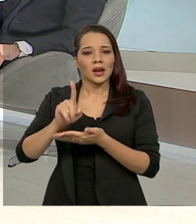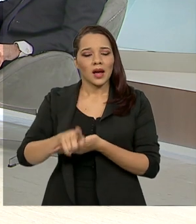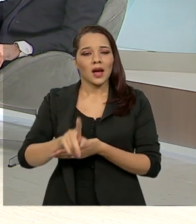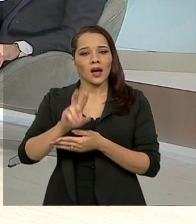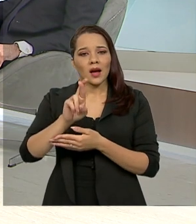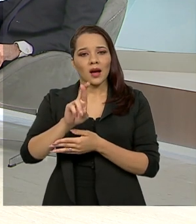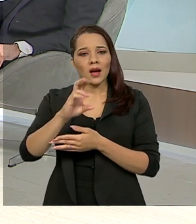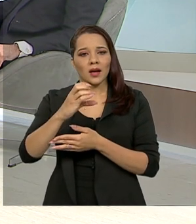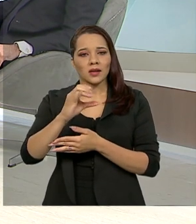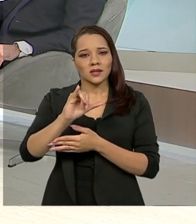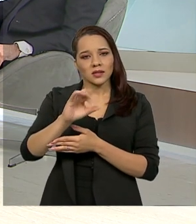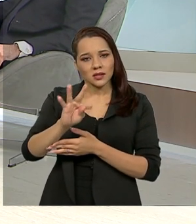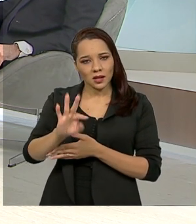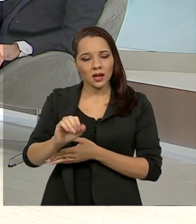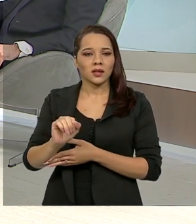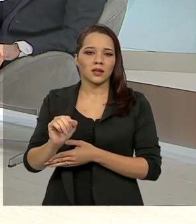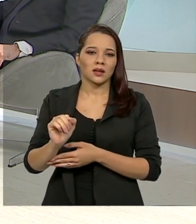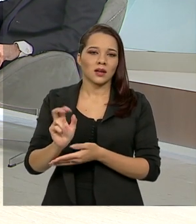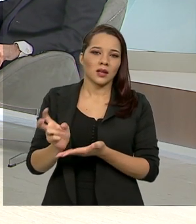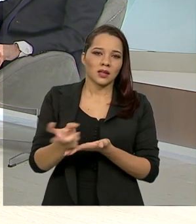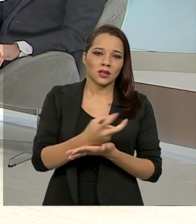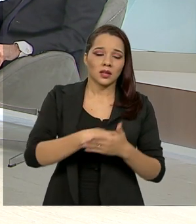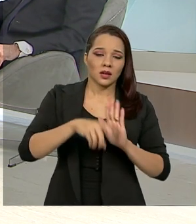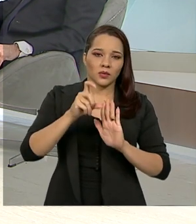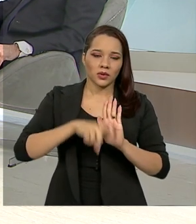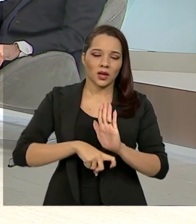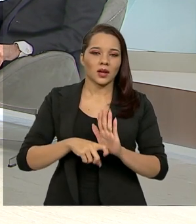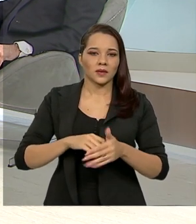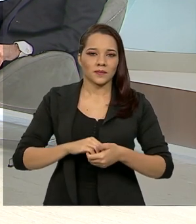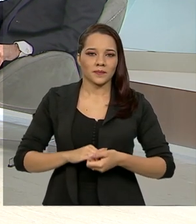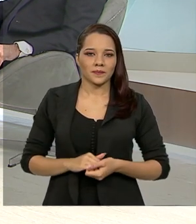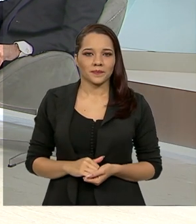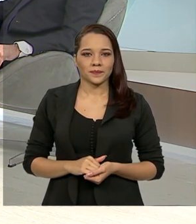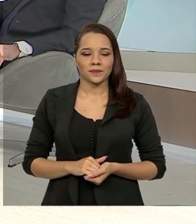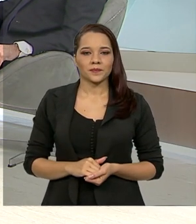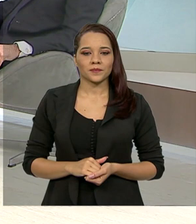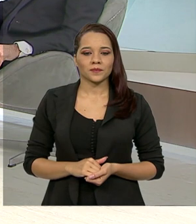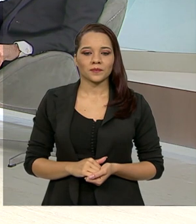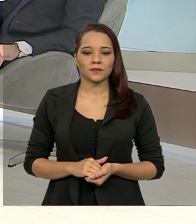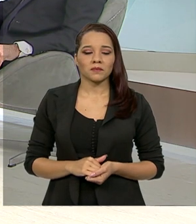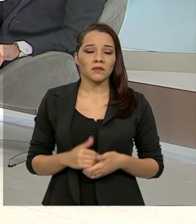receita tributária que é decorrente dessa competência